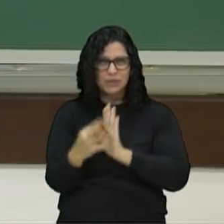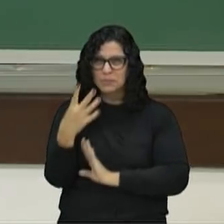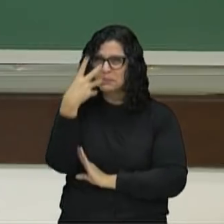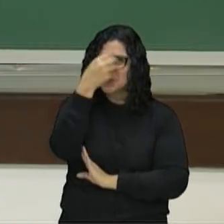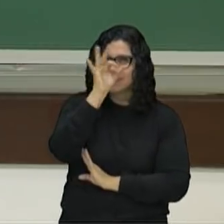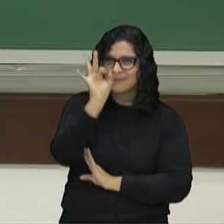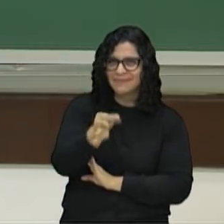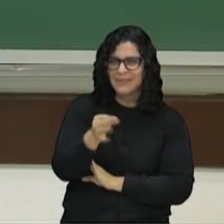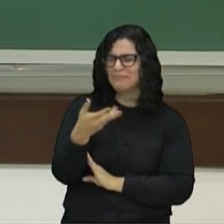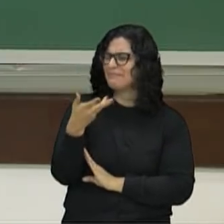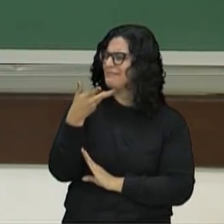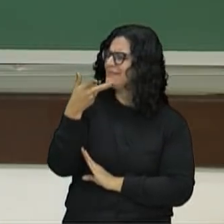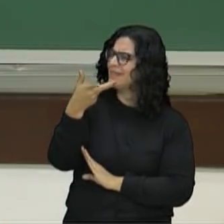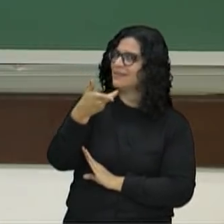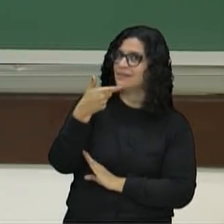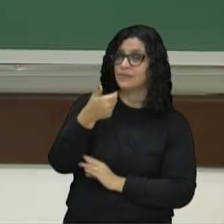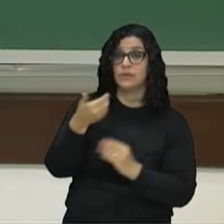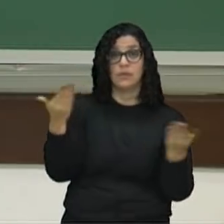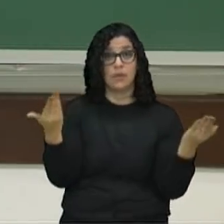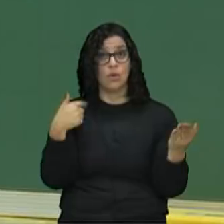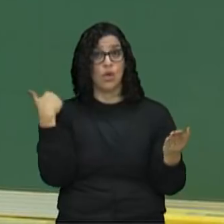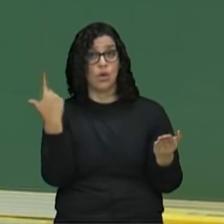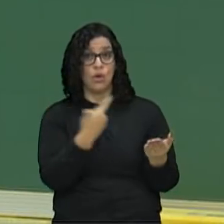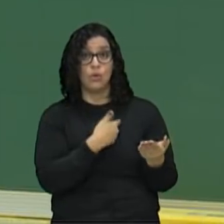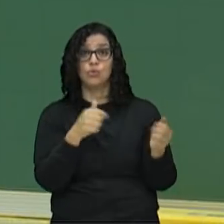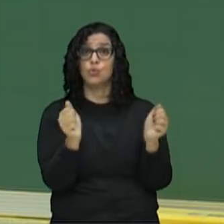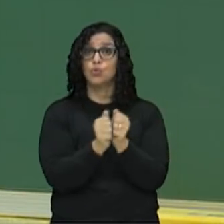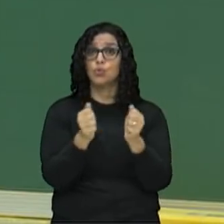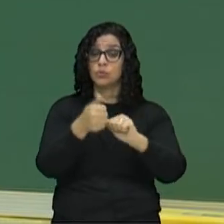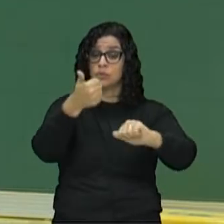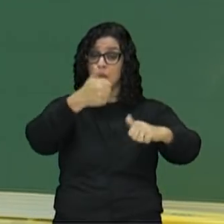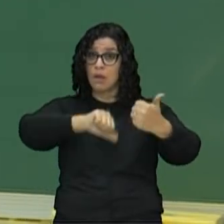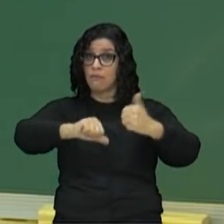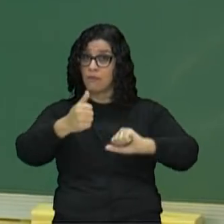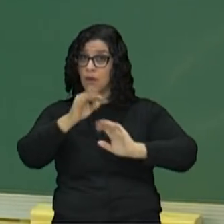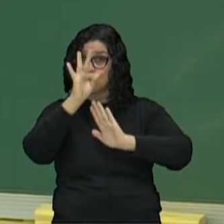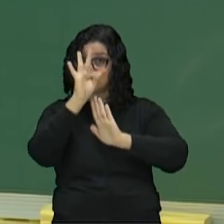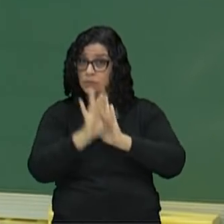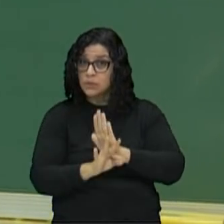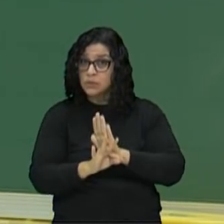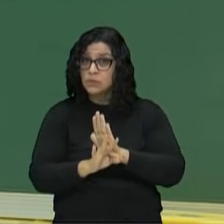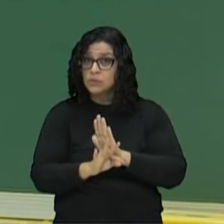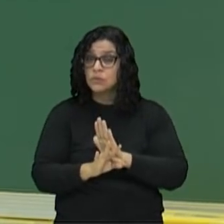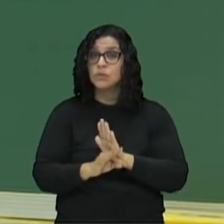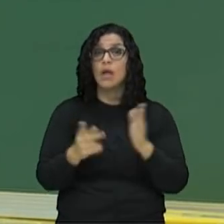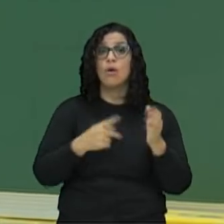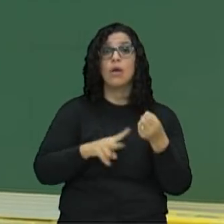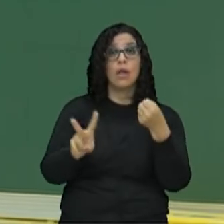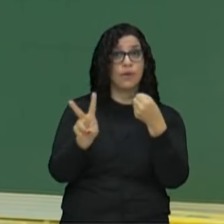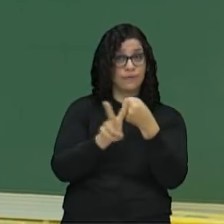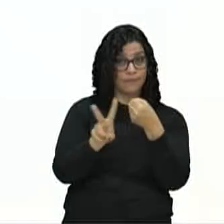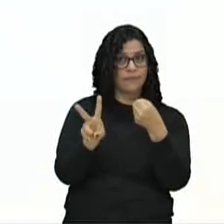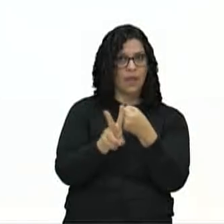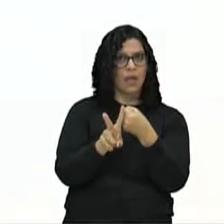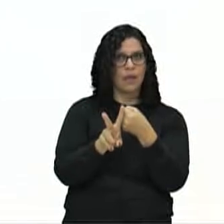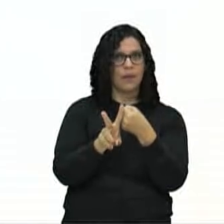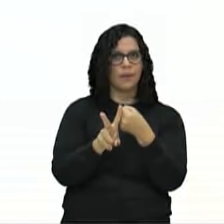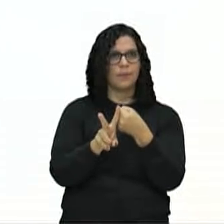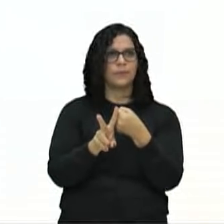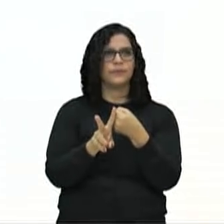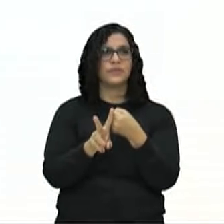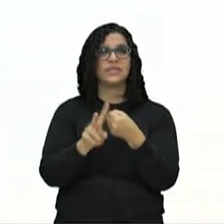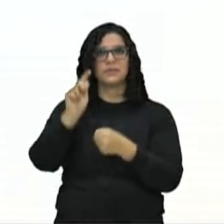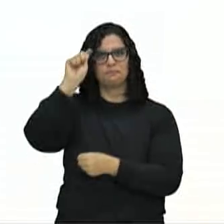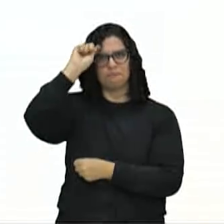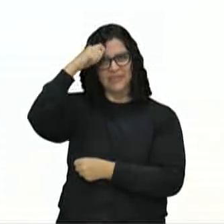né? Maravilhoso. Então, vamos analisar esse texto. O emprego dos verbos que estão